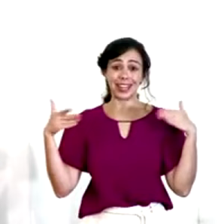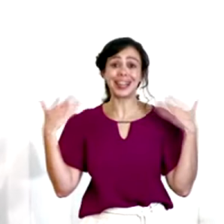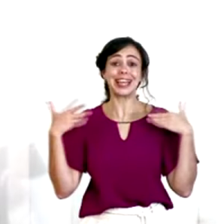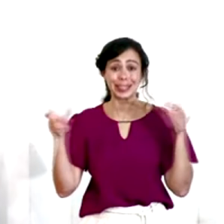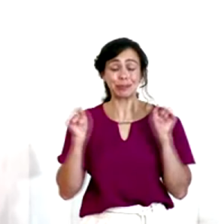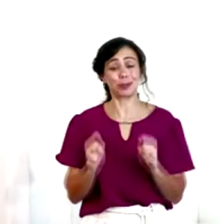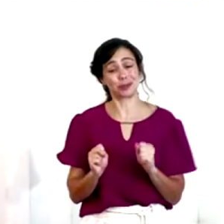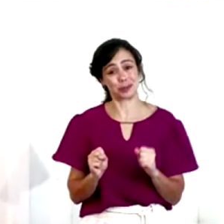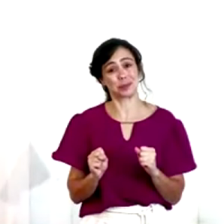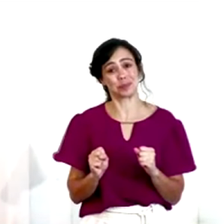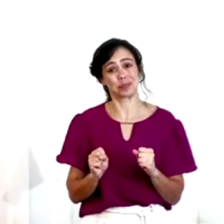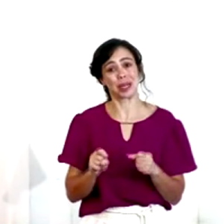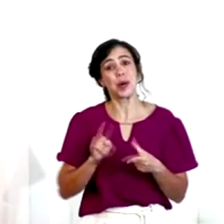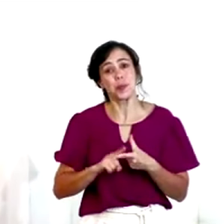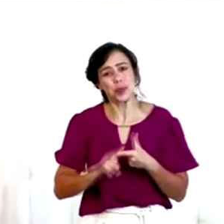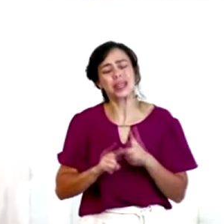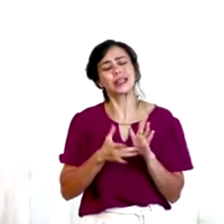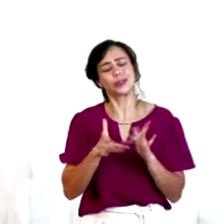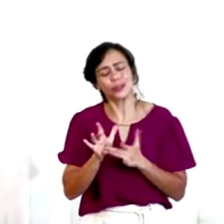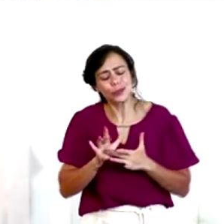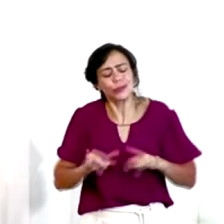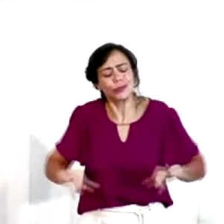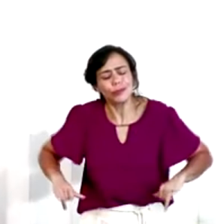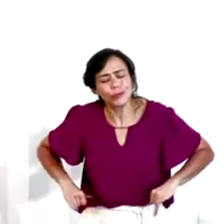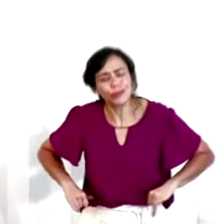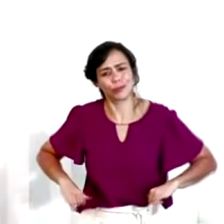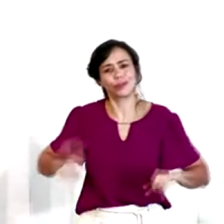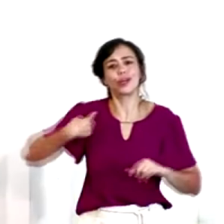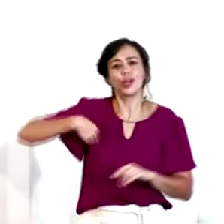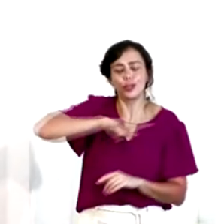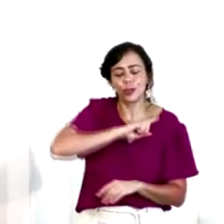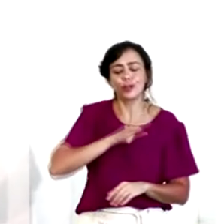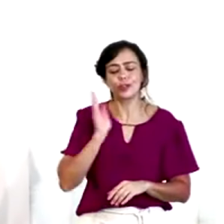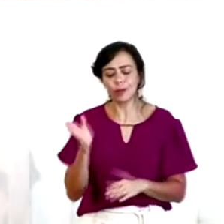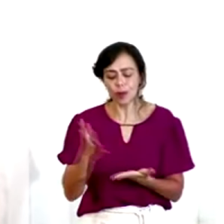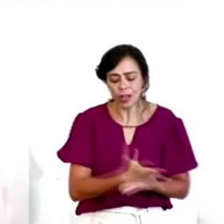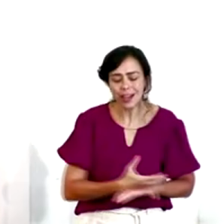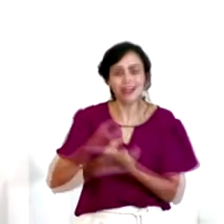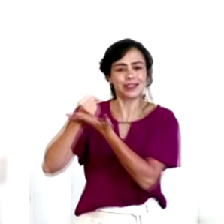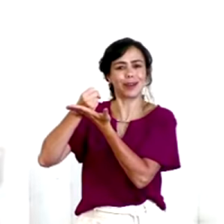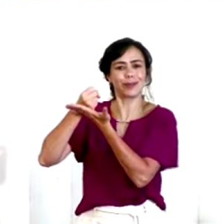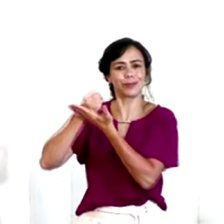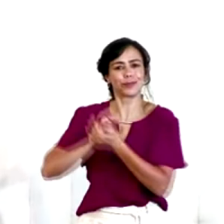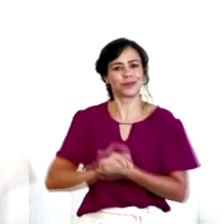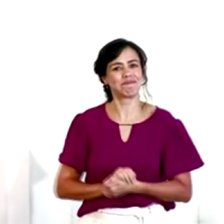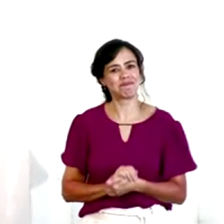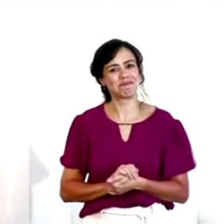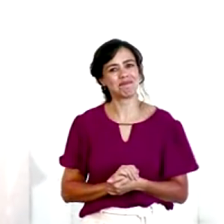O seu suplício é a nossa salvação.